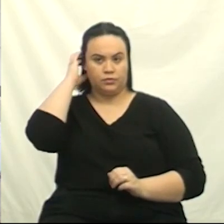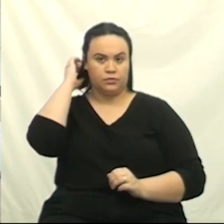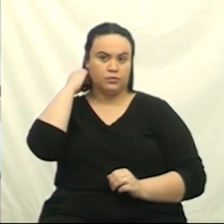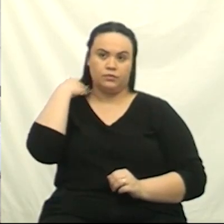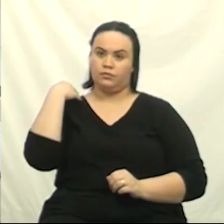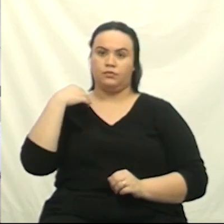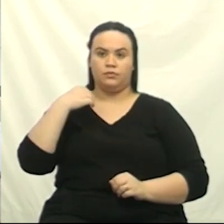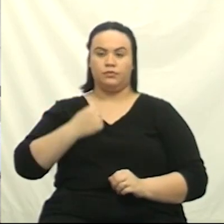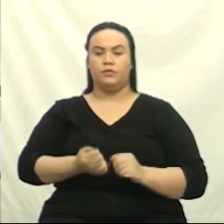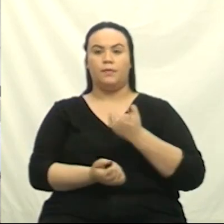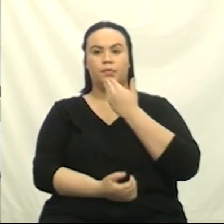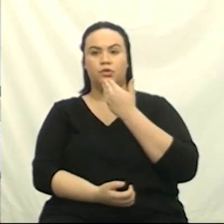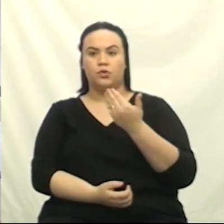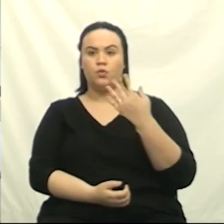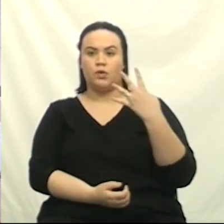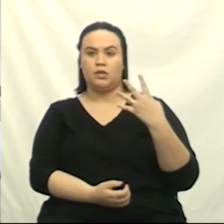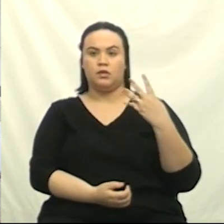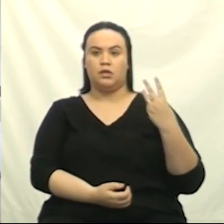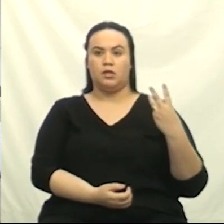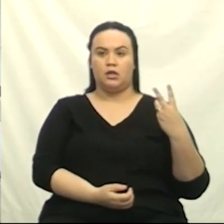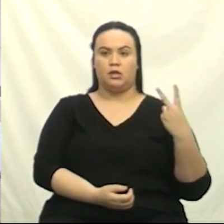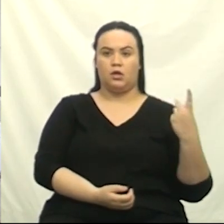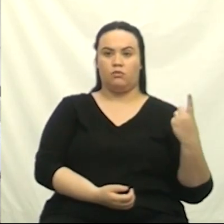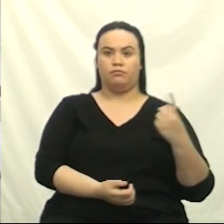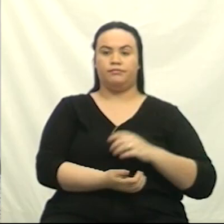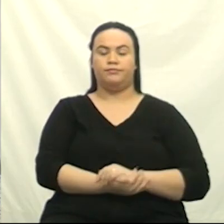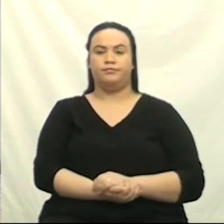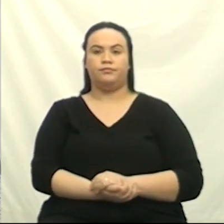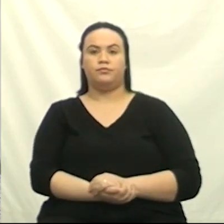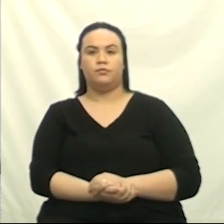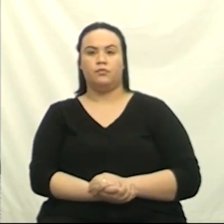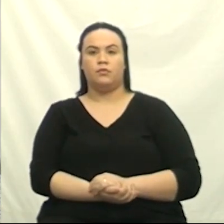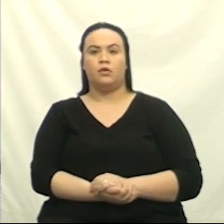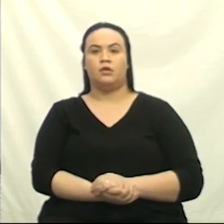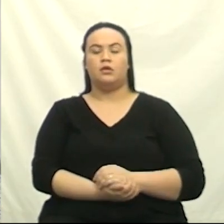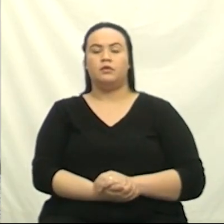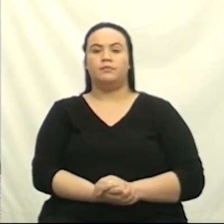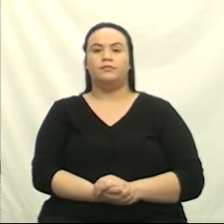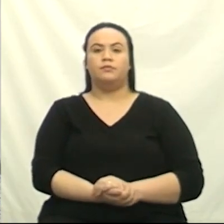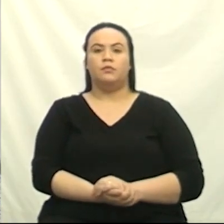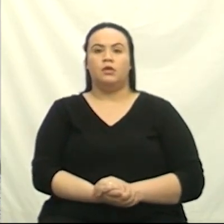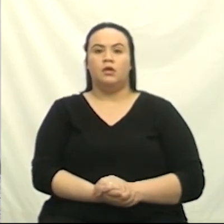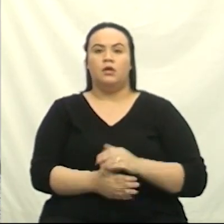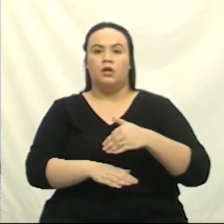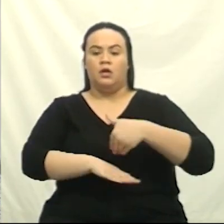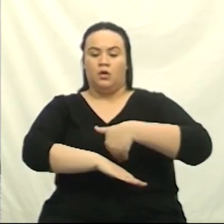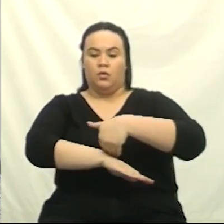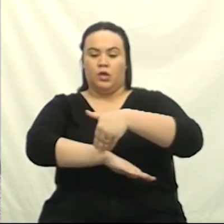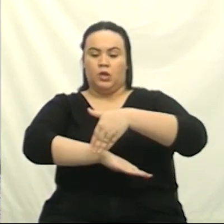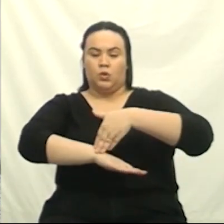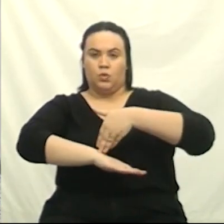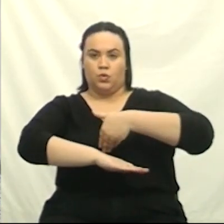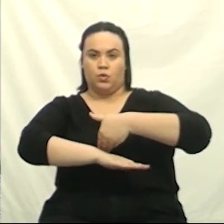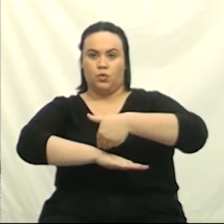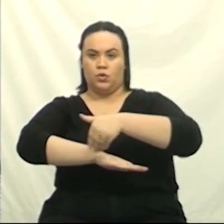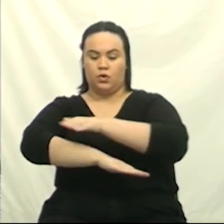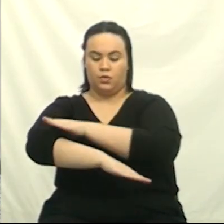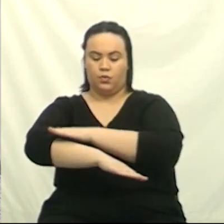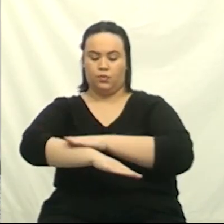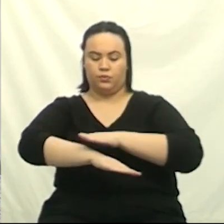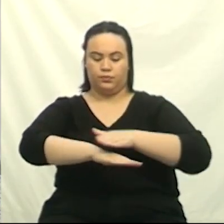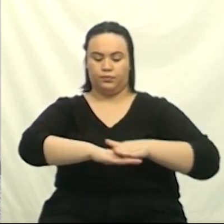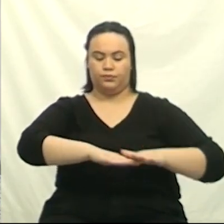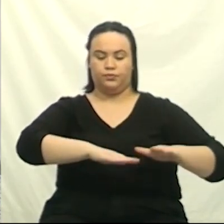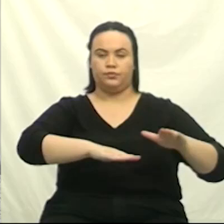indicação 431 barra 2023 autor Salésio Lima repintura das sinalizações horizontais de